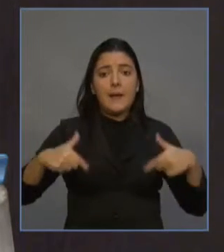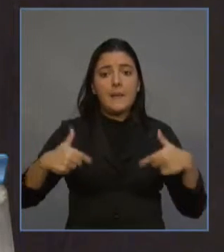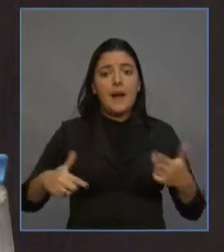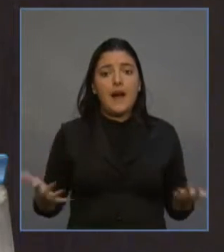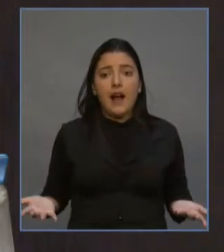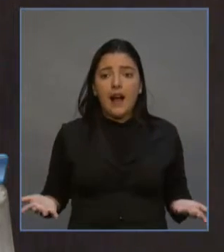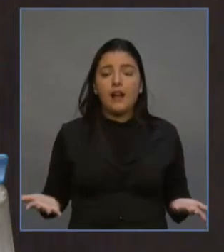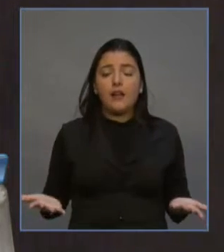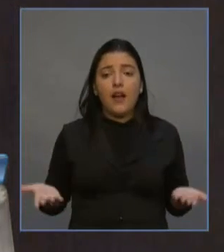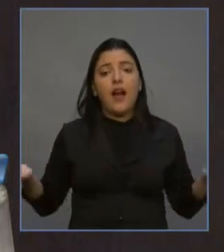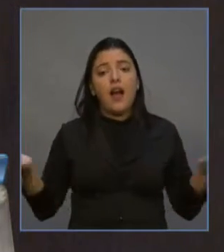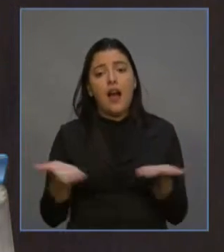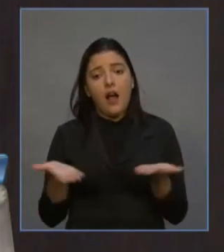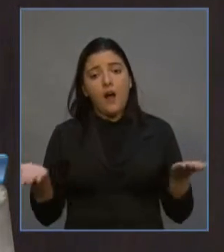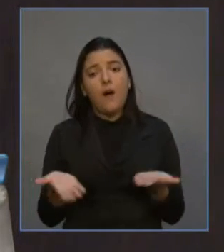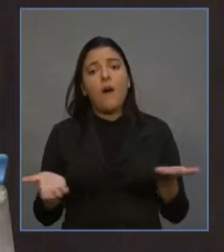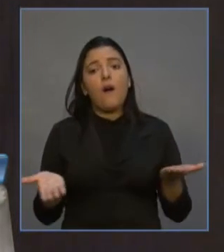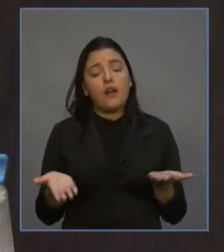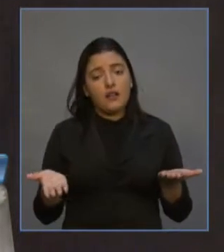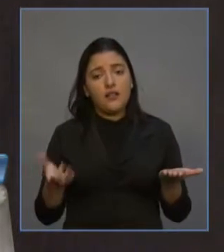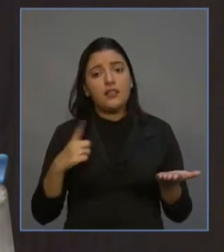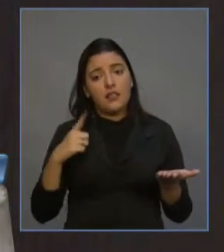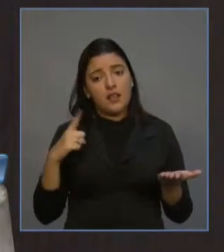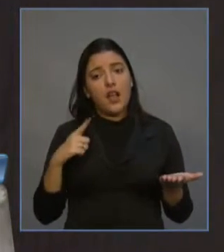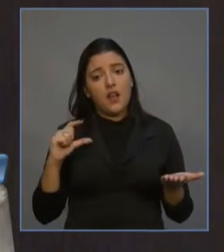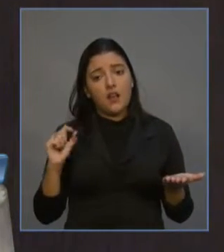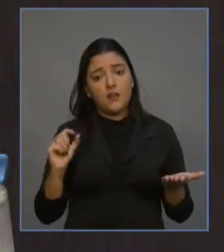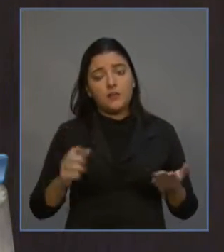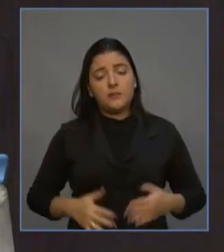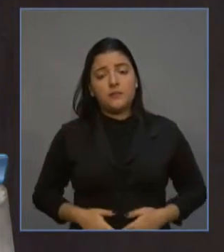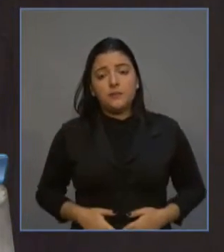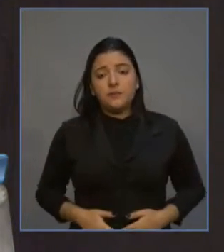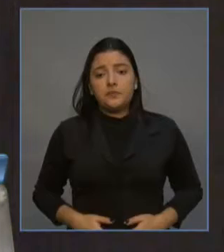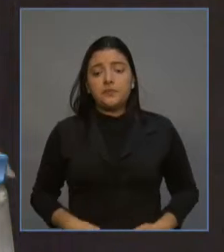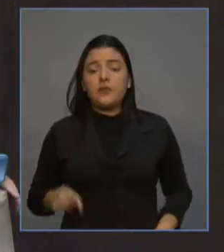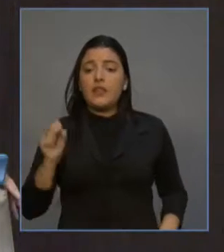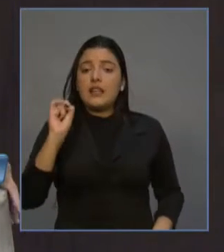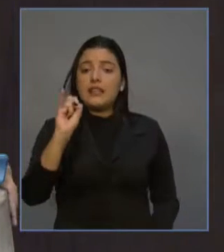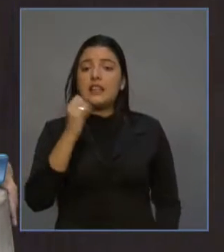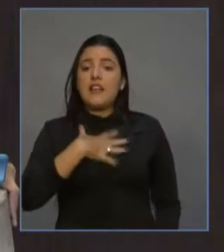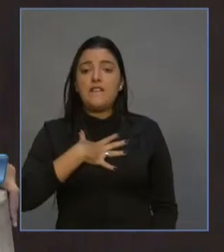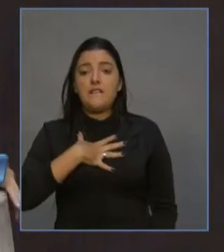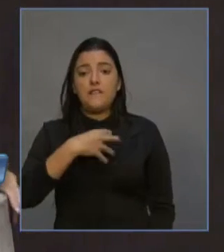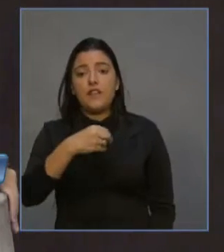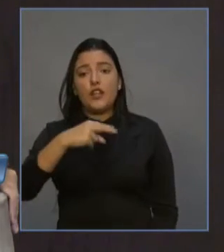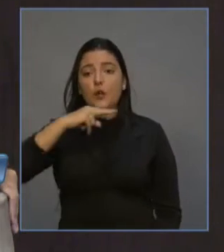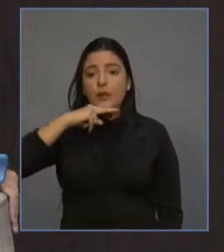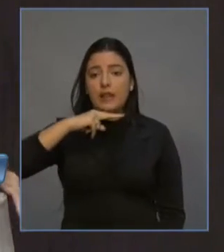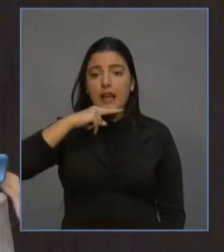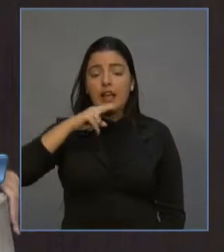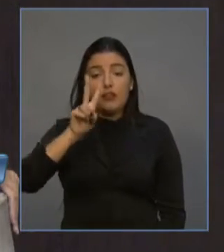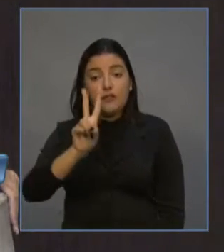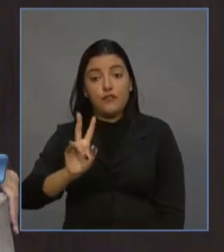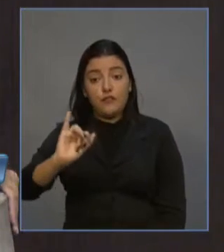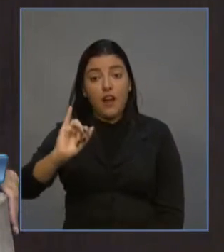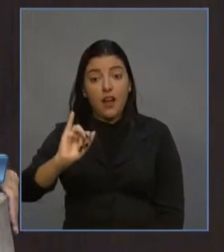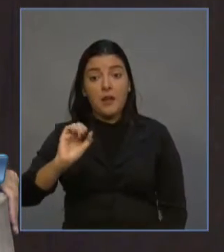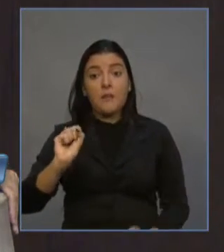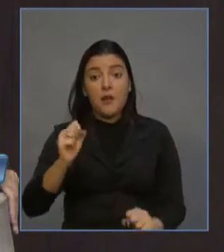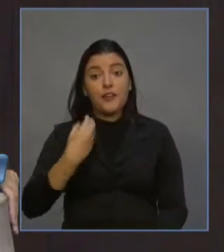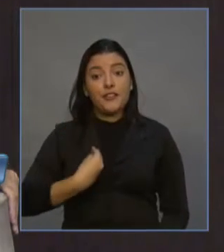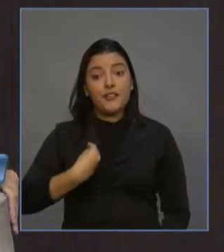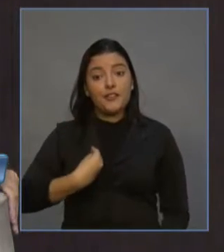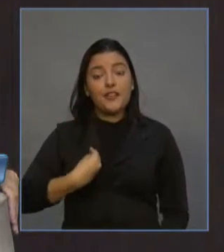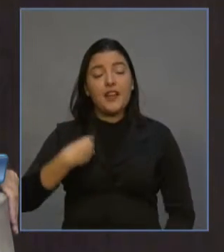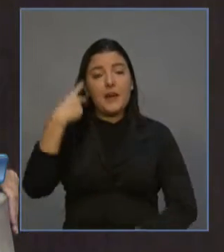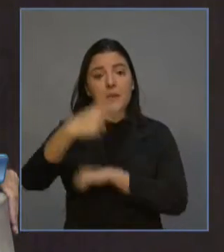está colocado em jogo agora é isso. É isso. É se seu filho e seu neto vai poder viver num